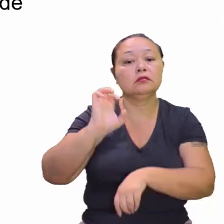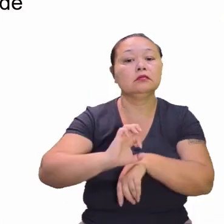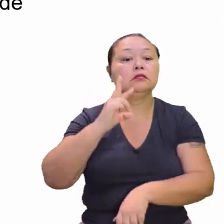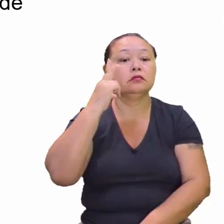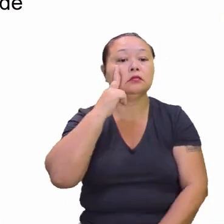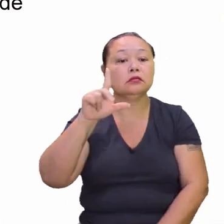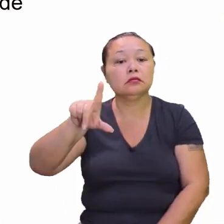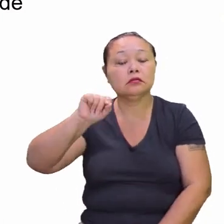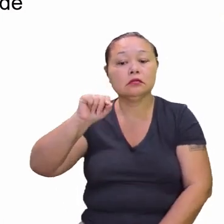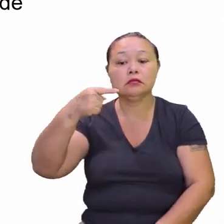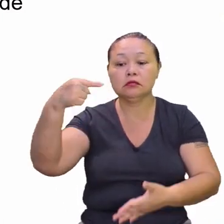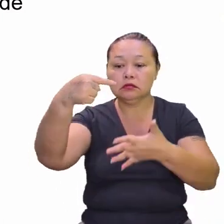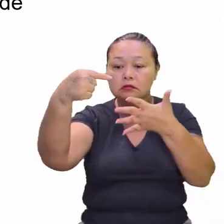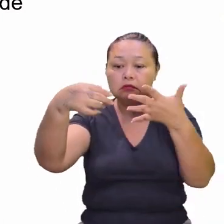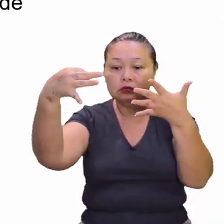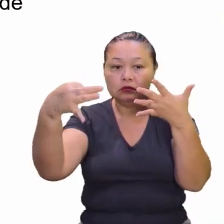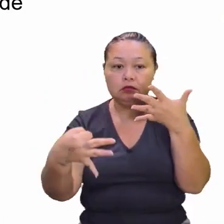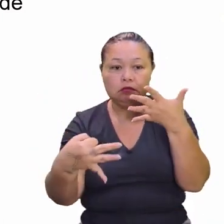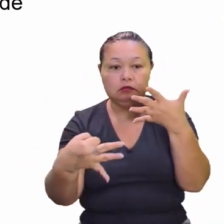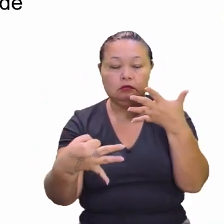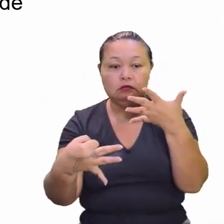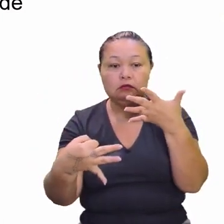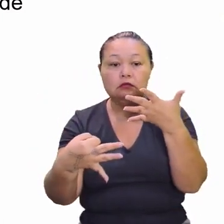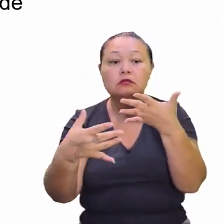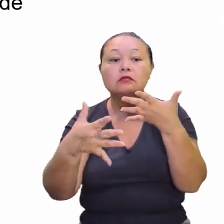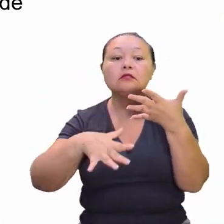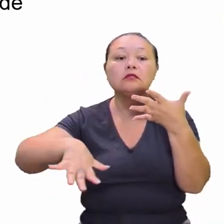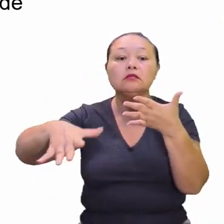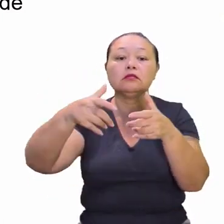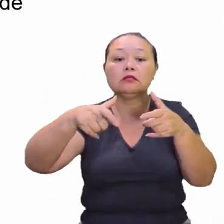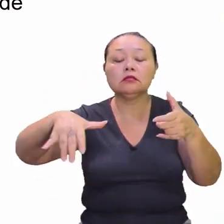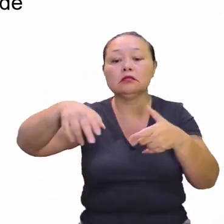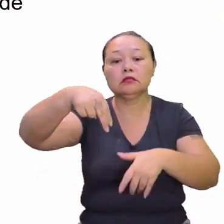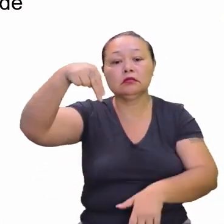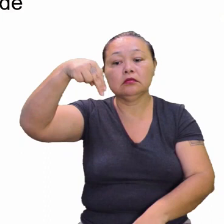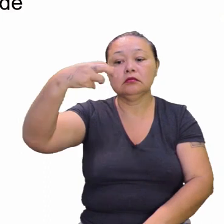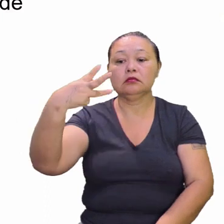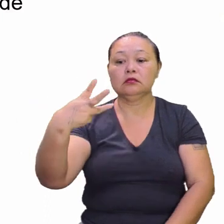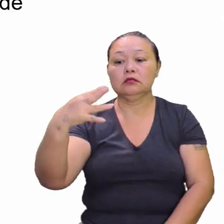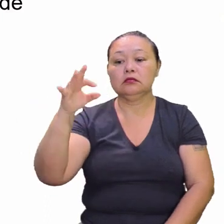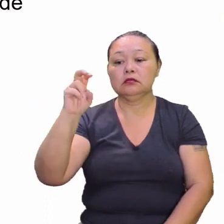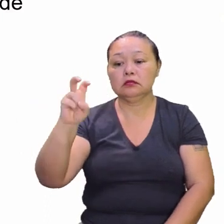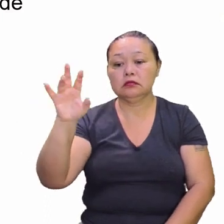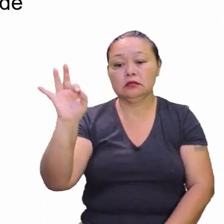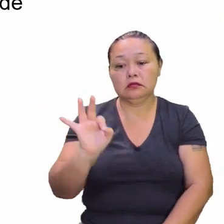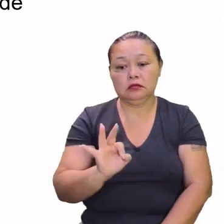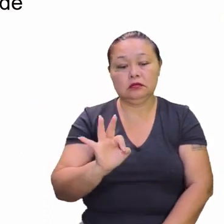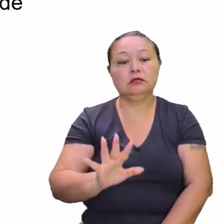de Rondônia, assinale a alternativa correta. A, é o maior da região